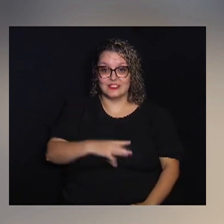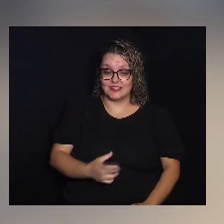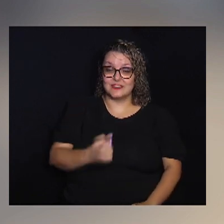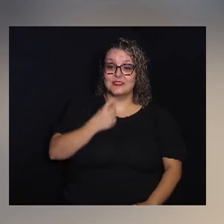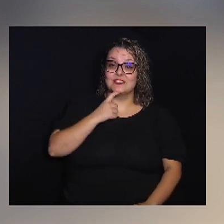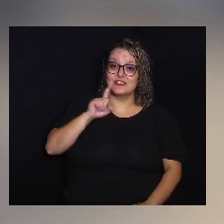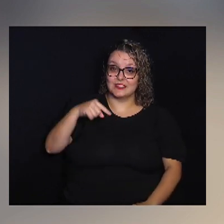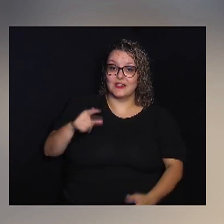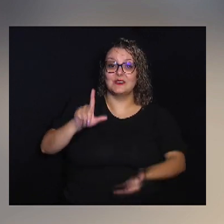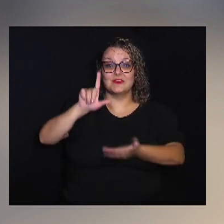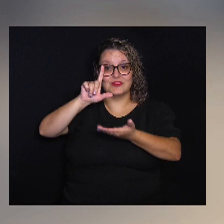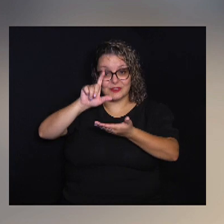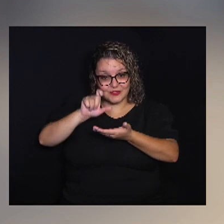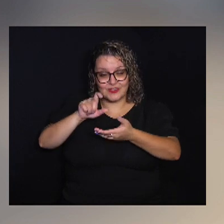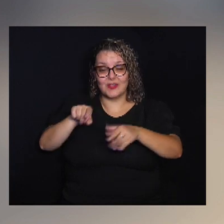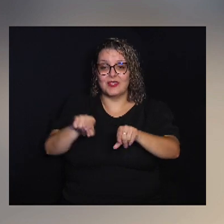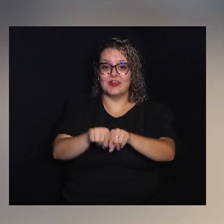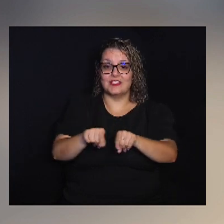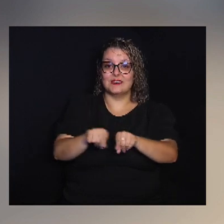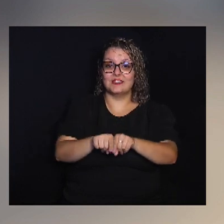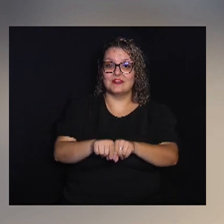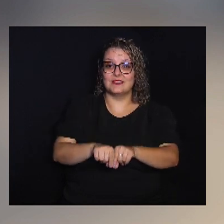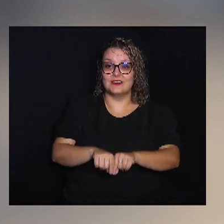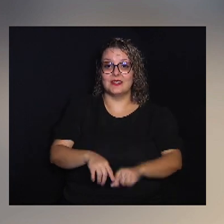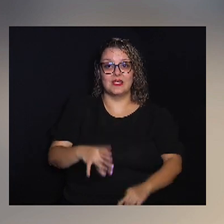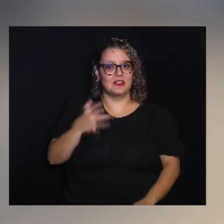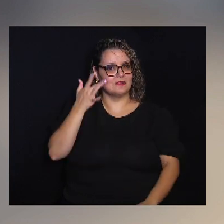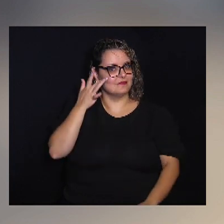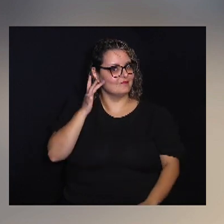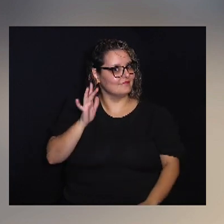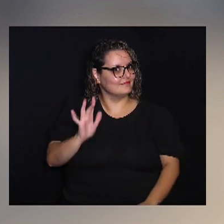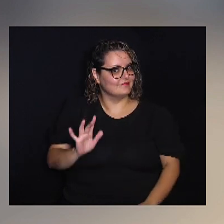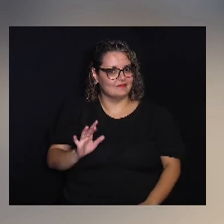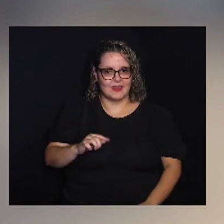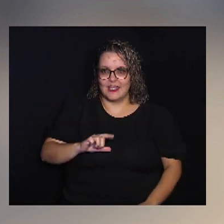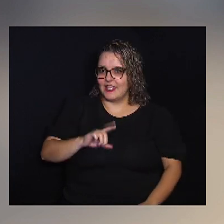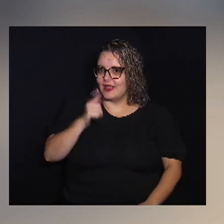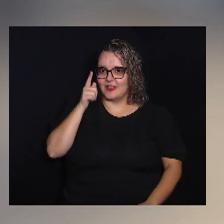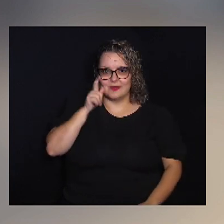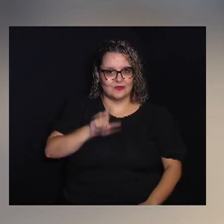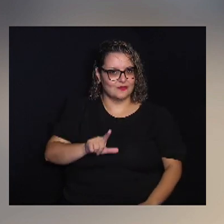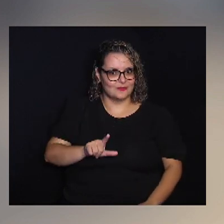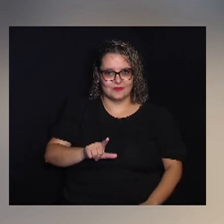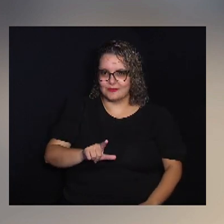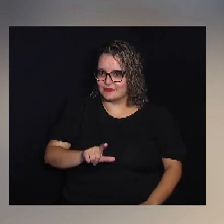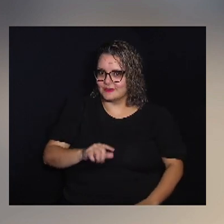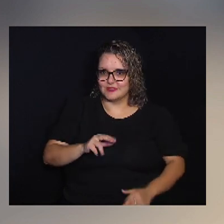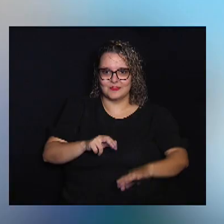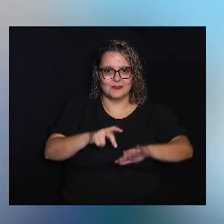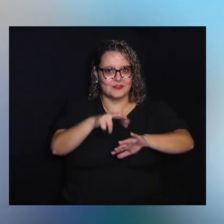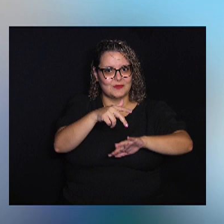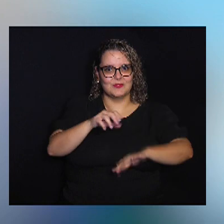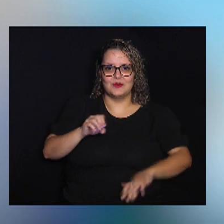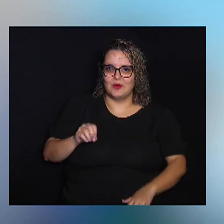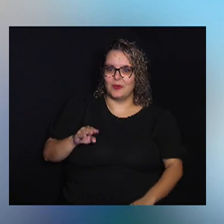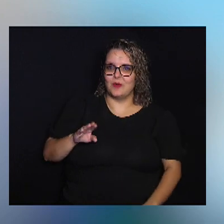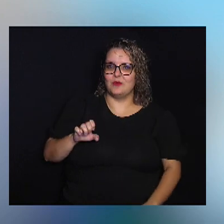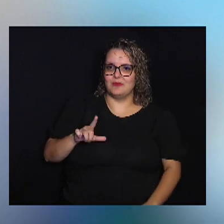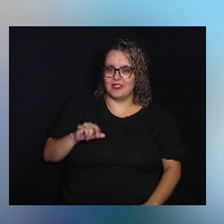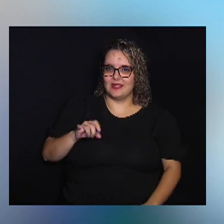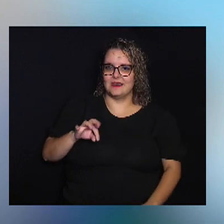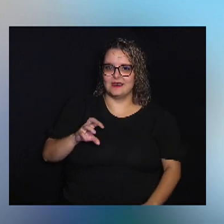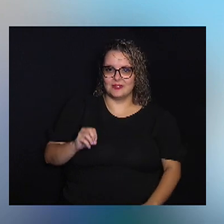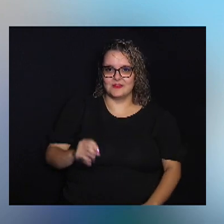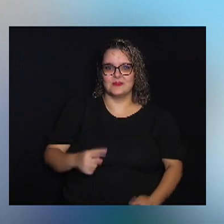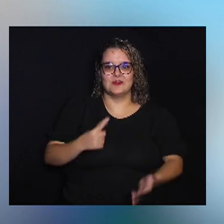próxima foto, a gente vai ver, inclusive, olha, eu não tenho coragem de subir nesse obelisco, mas para quem tem horários